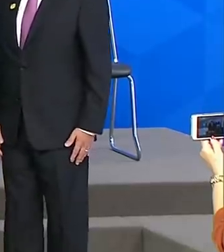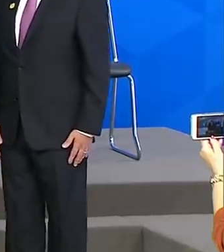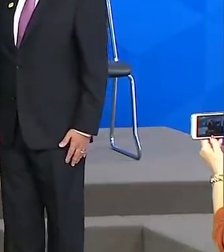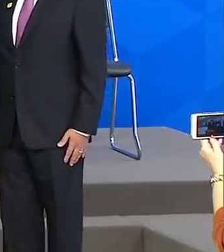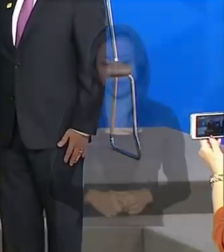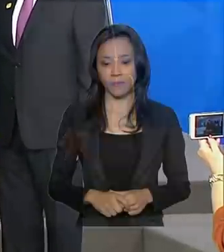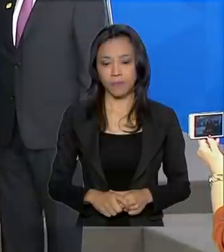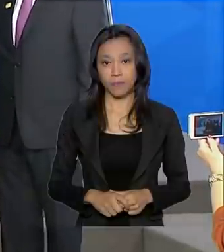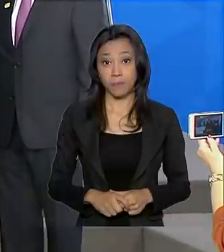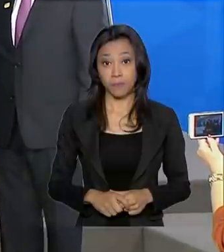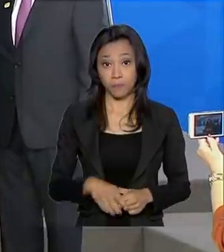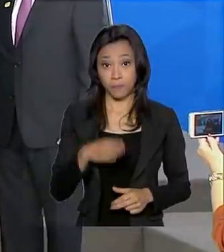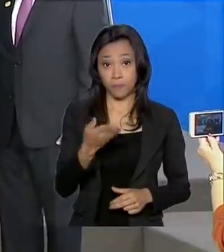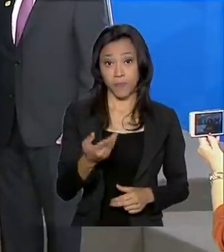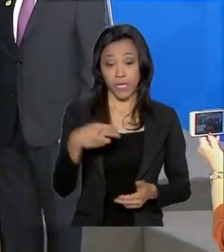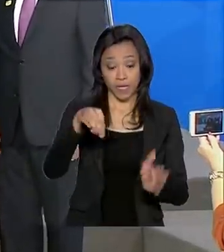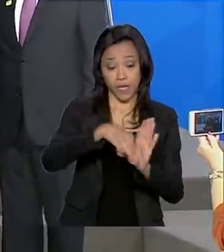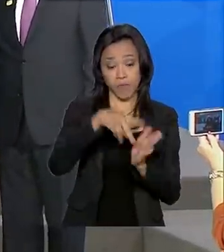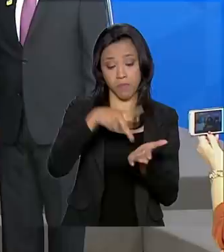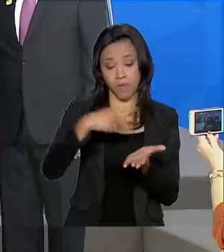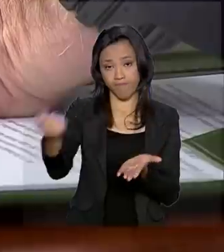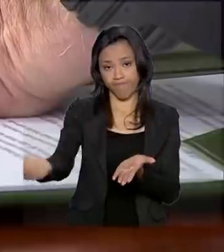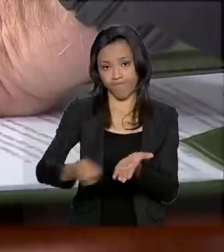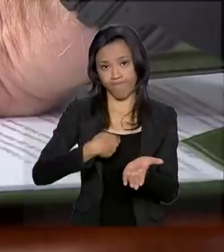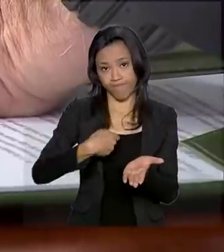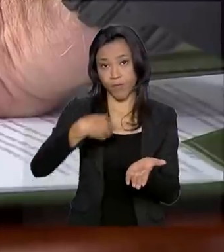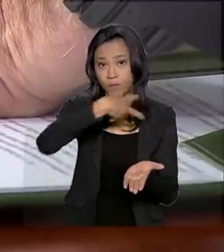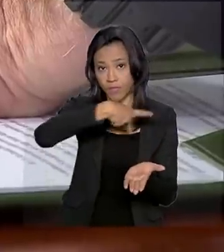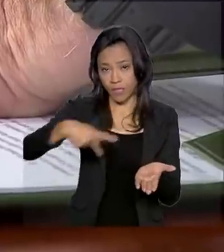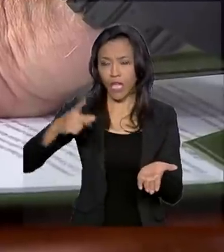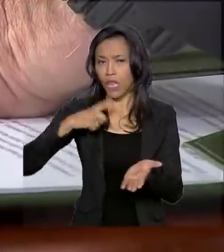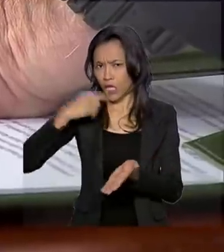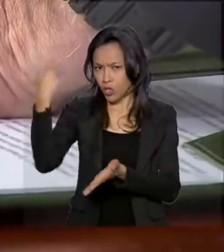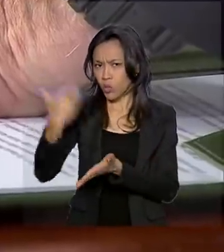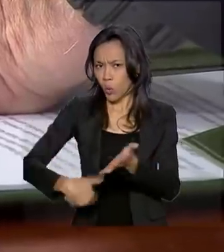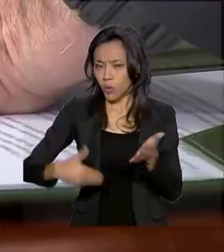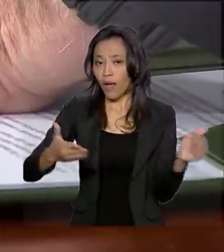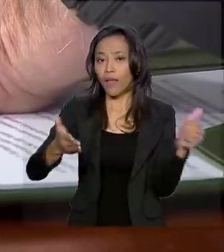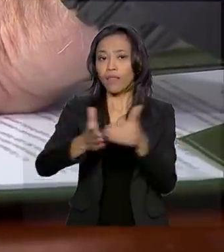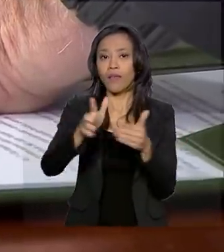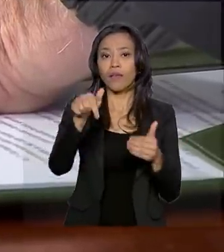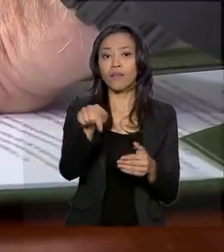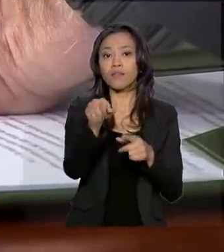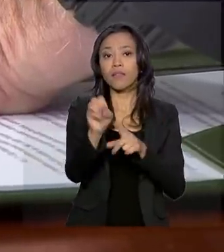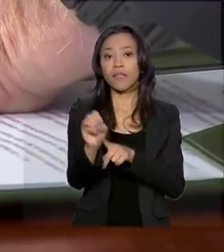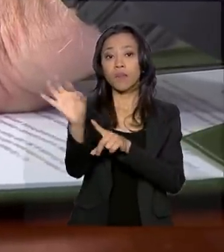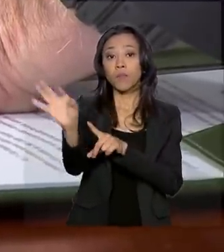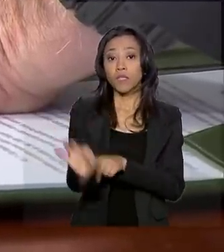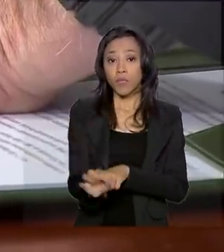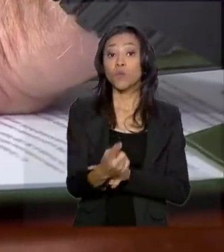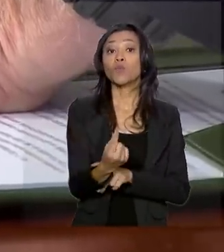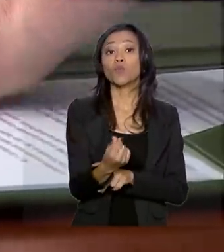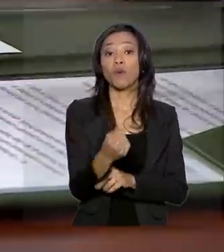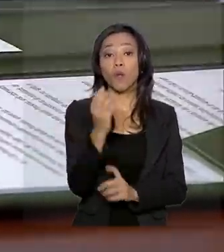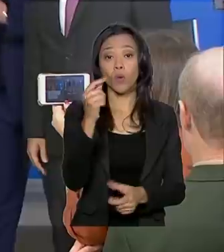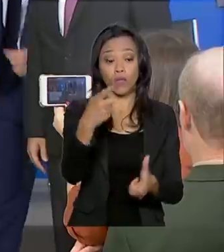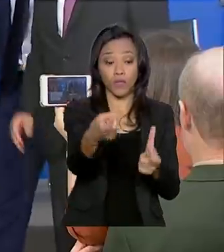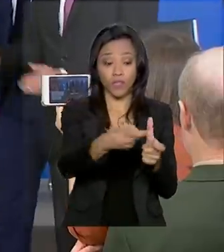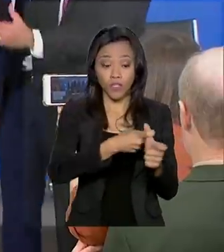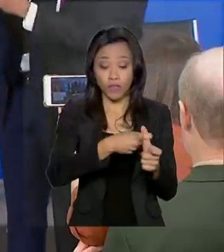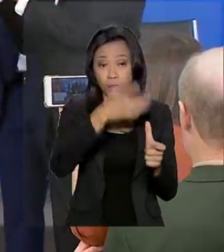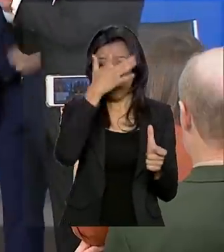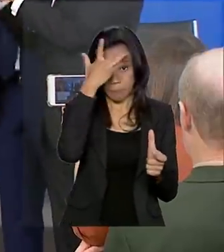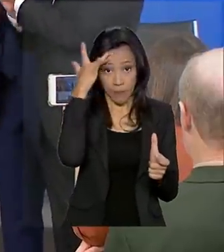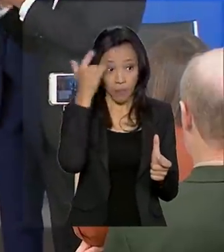provisória assinada pelo presidente Jair Bolsonaro prevê desconto de até 70% sobre o valor da dívida no caso de pessoas